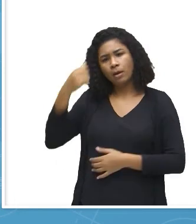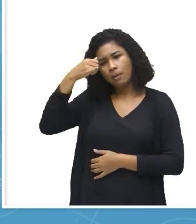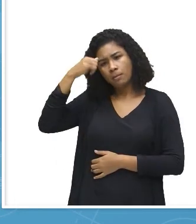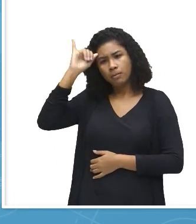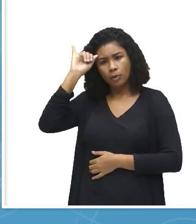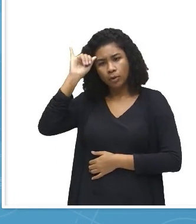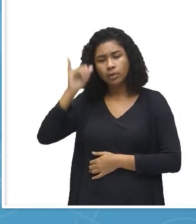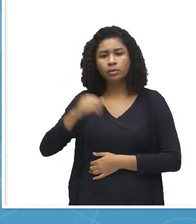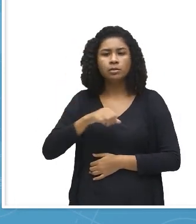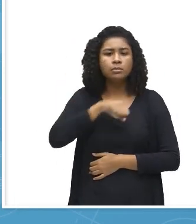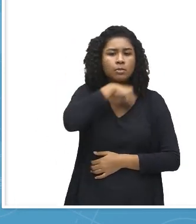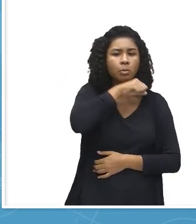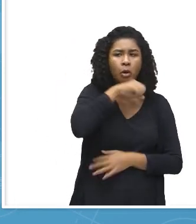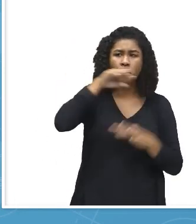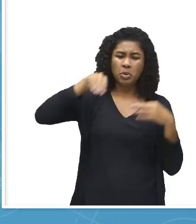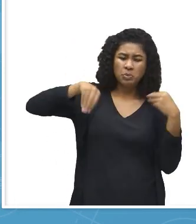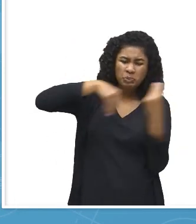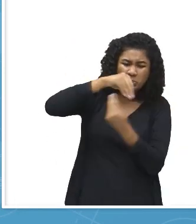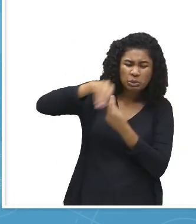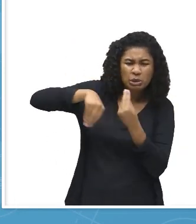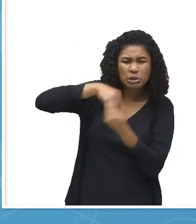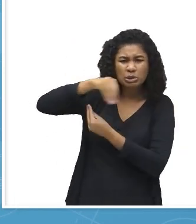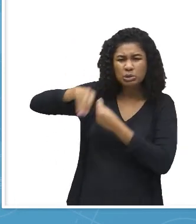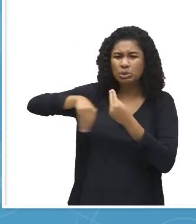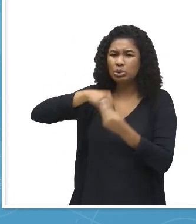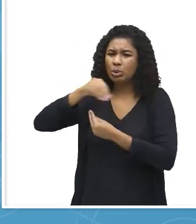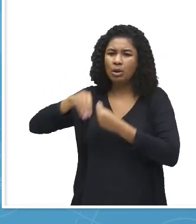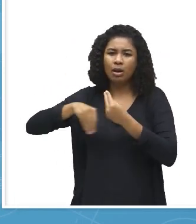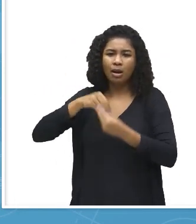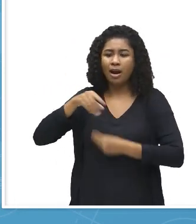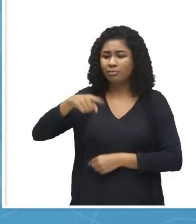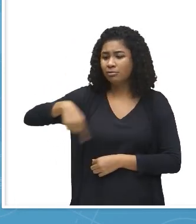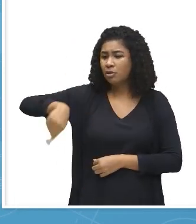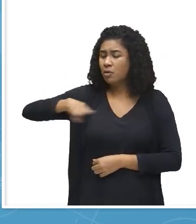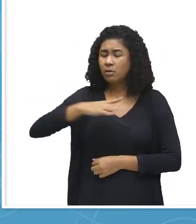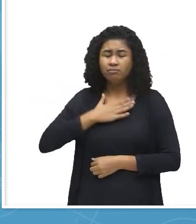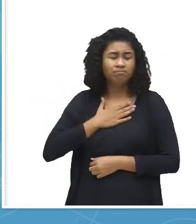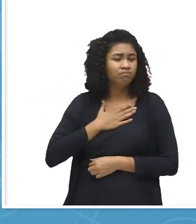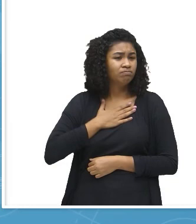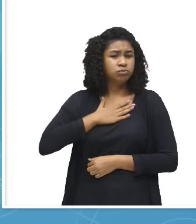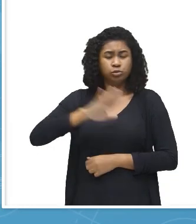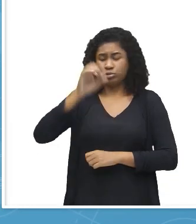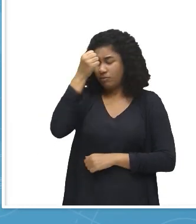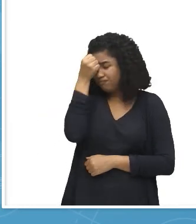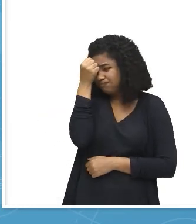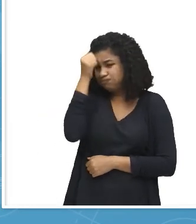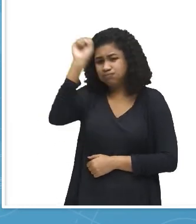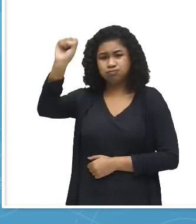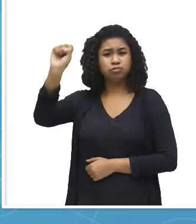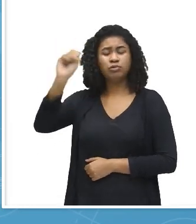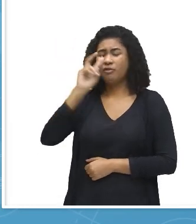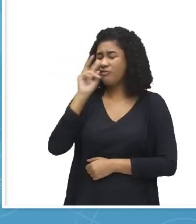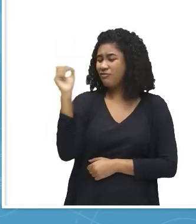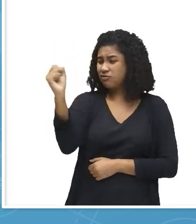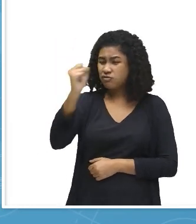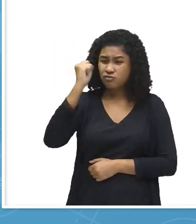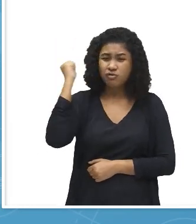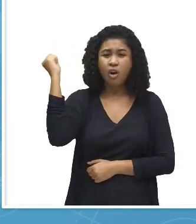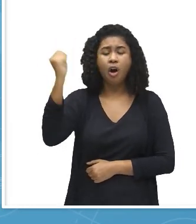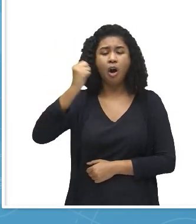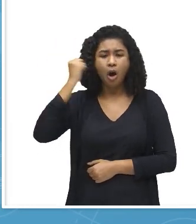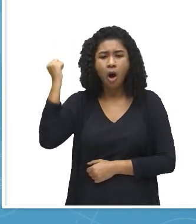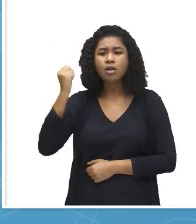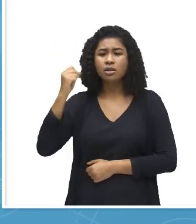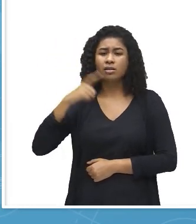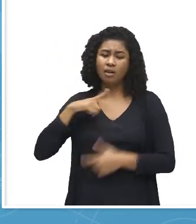adiante, de um animal considerado imundo para a religião hindu, os conflitos se intensificaram, levando a uma